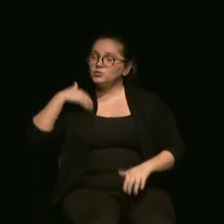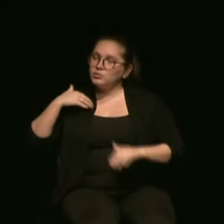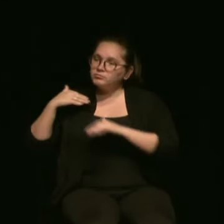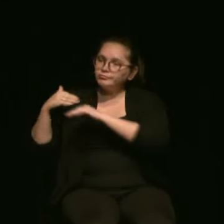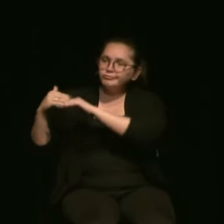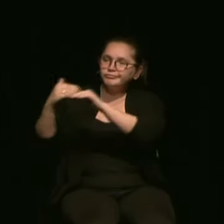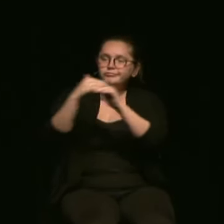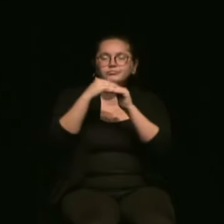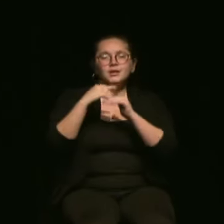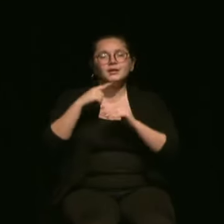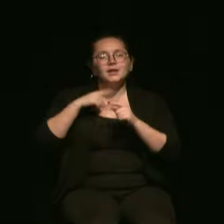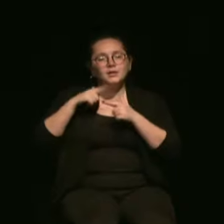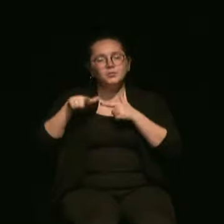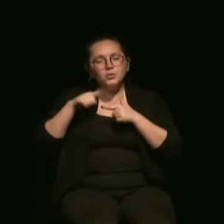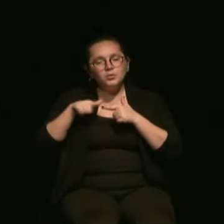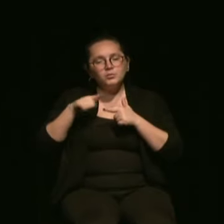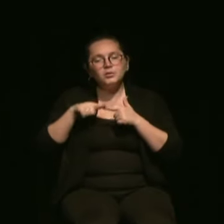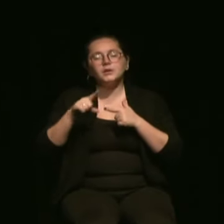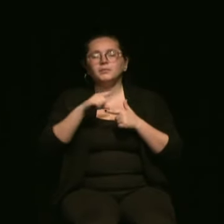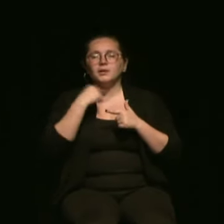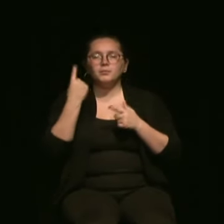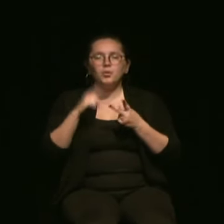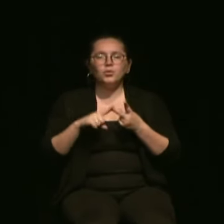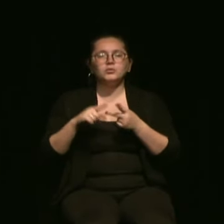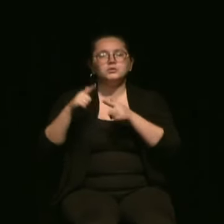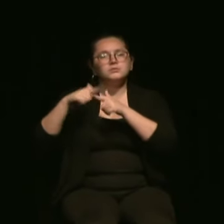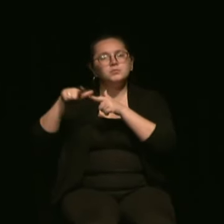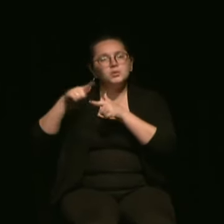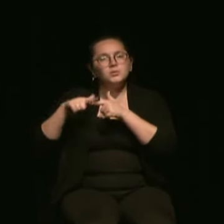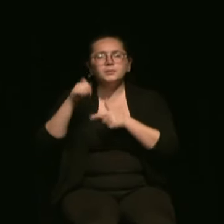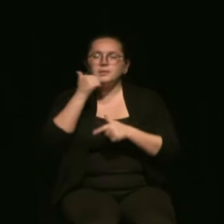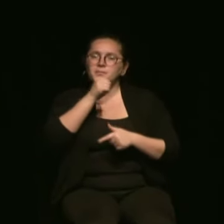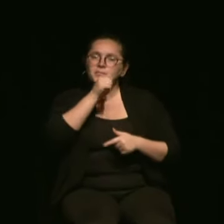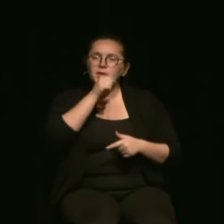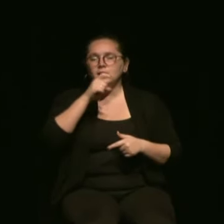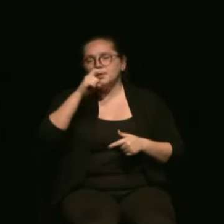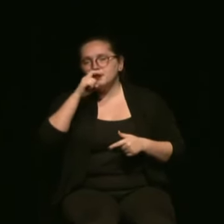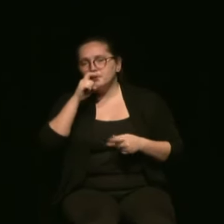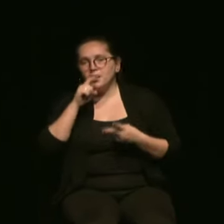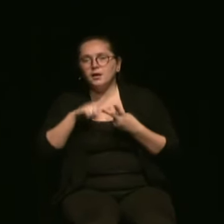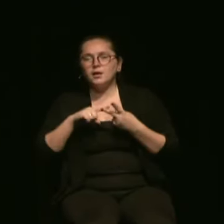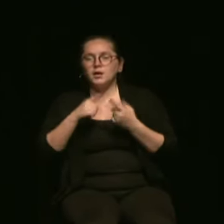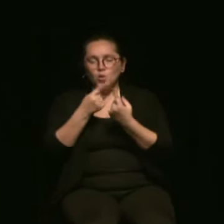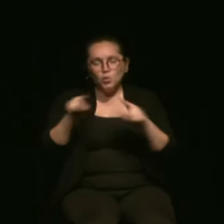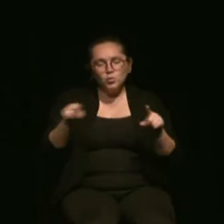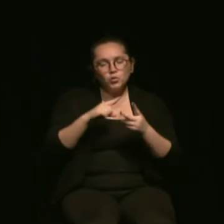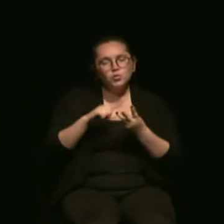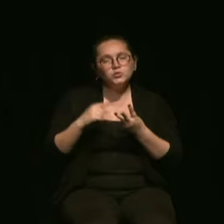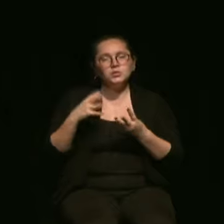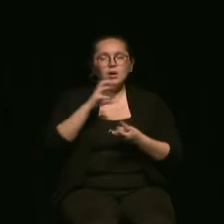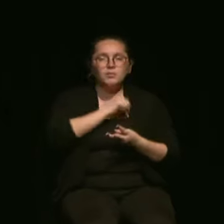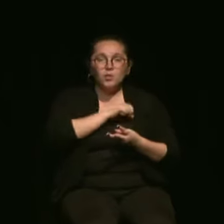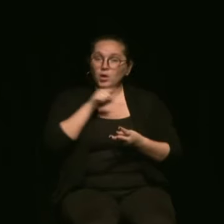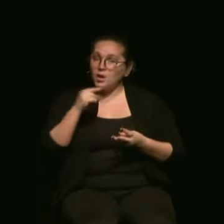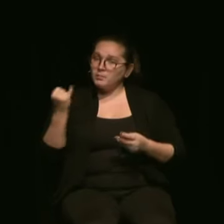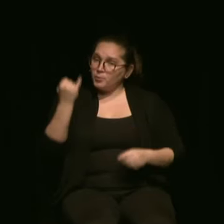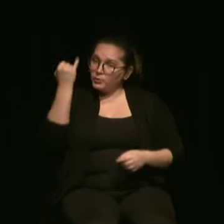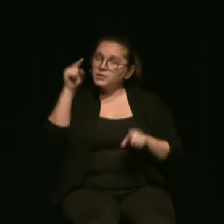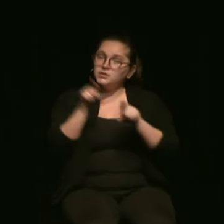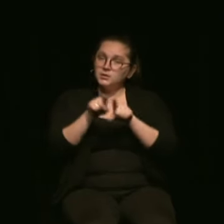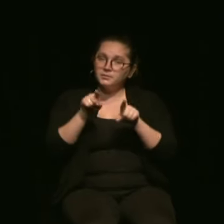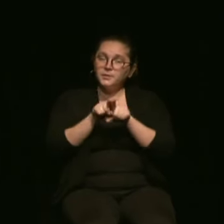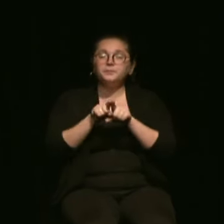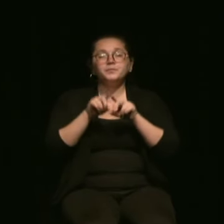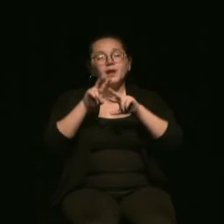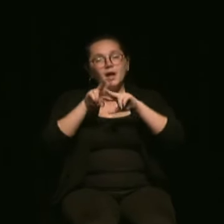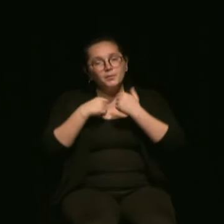com a morte, com família, com afeto, com amor, com sentimento, com música, com canção. Para ele era muito importante. É por isso que a canção